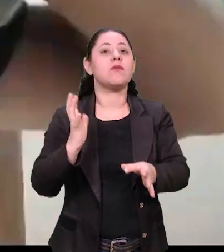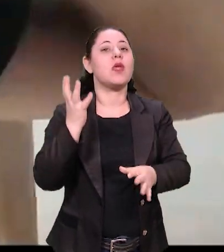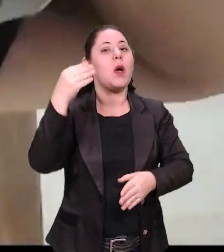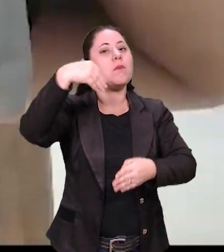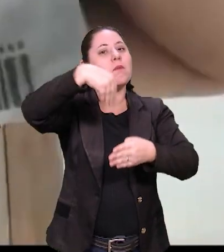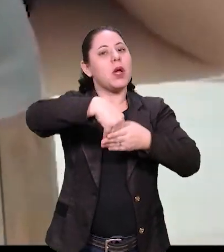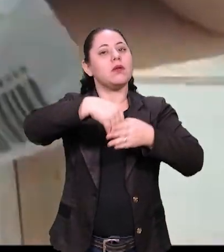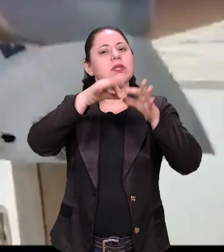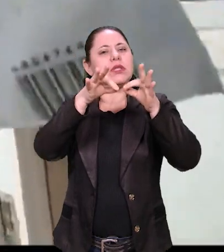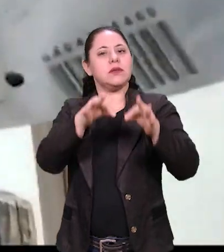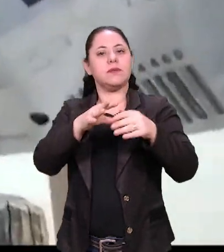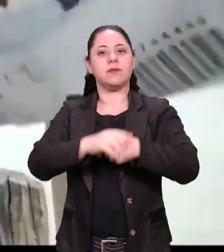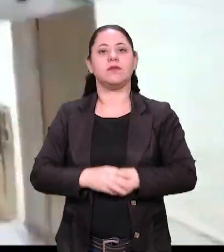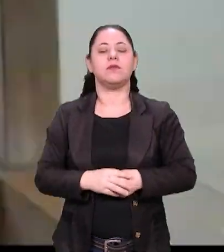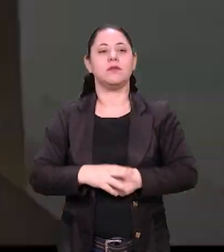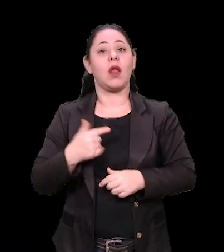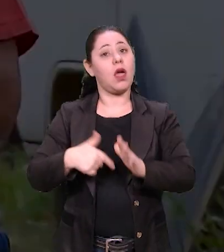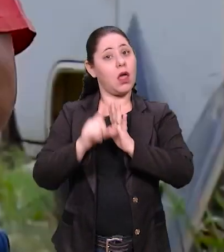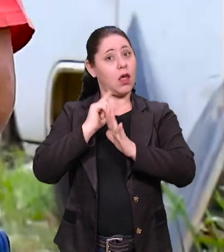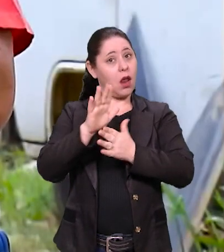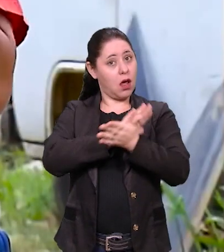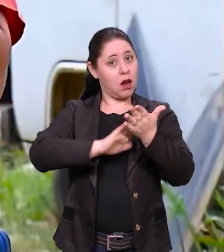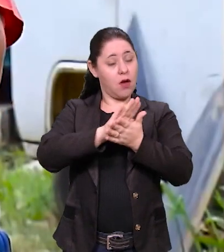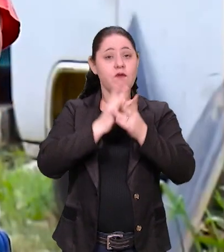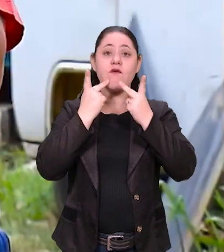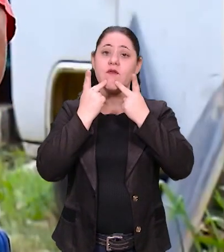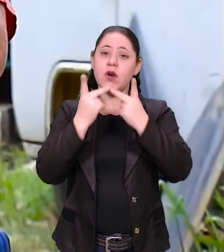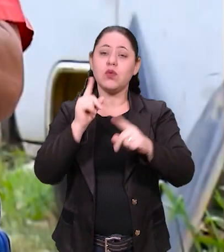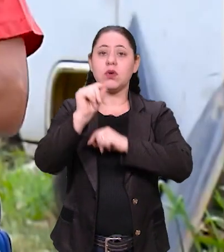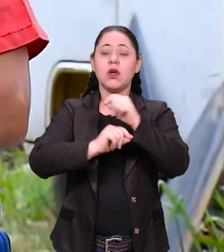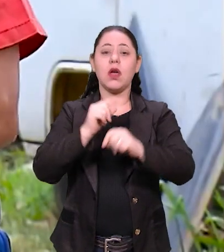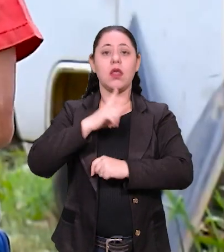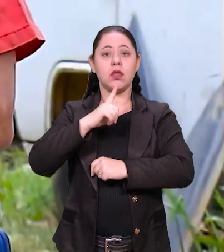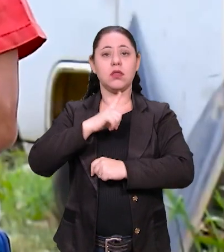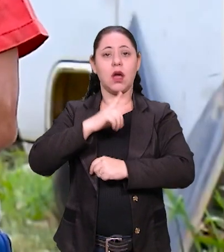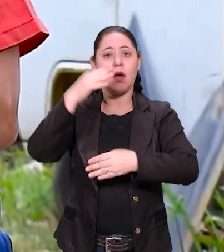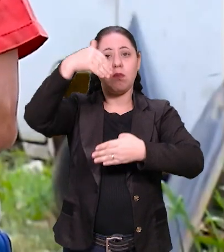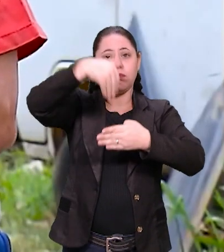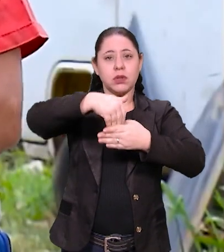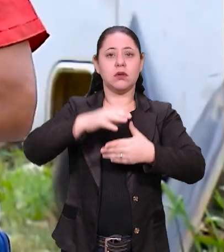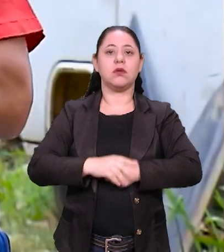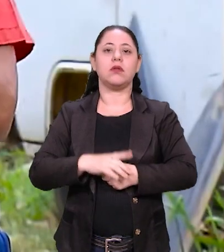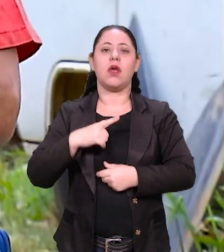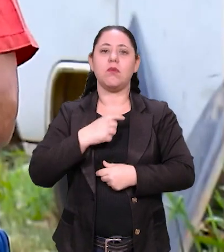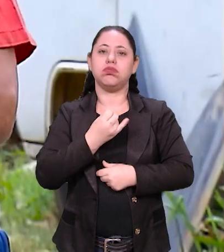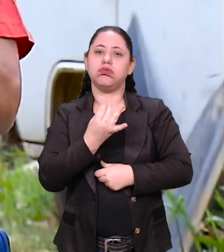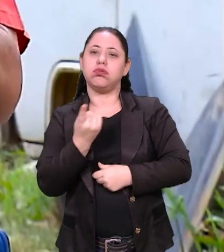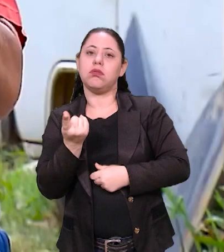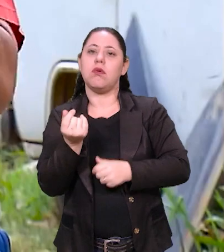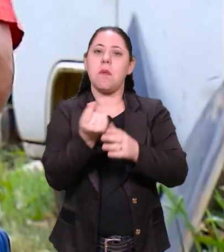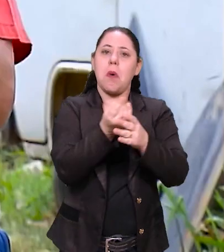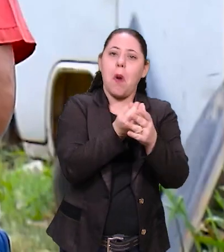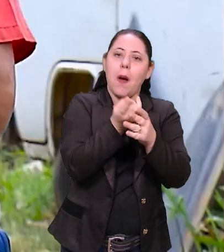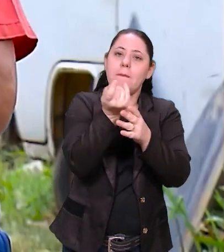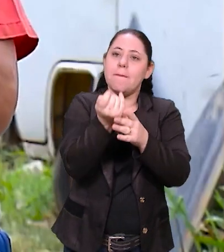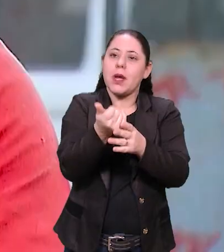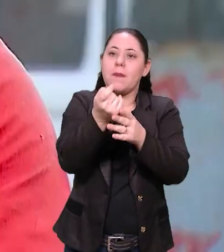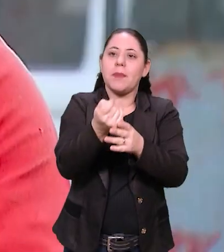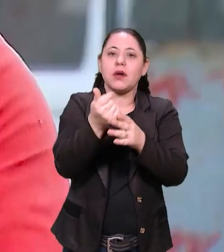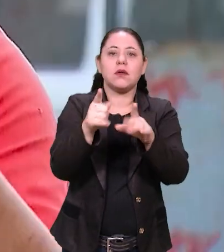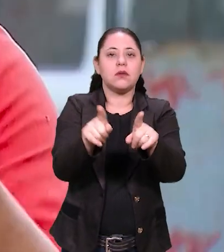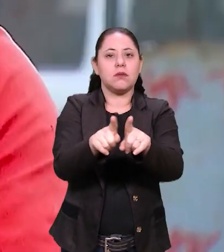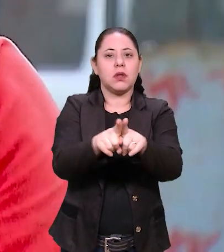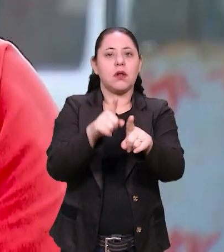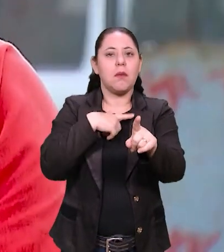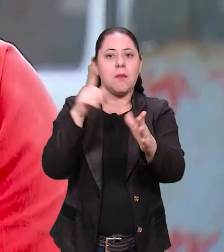o que tinha dentro do envelope. Ele falou assim, ó, antes de mais nada, eu já vou te falar o que tem dentro do envelope. Falei, tem tanto em dinheiro, tem tanto em moeda